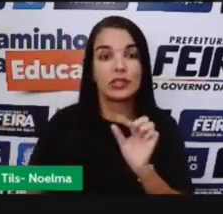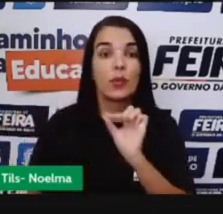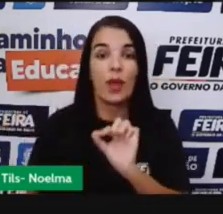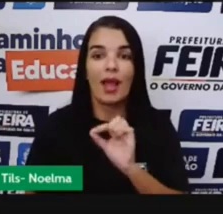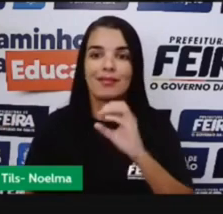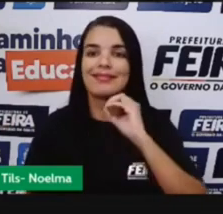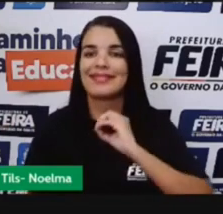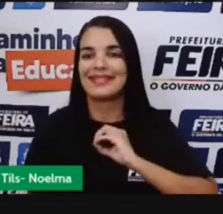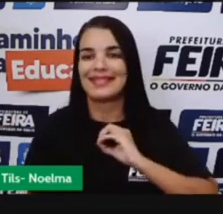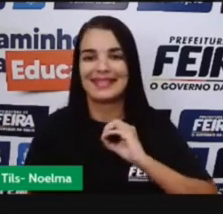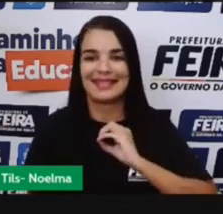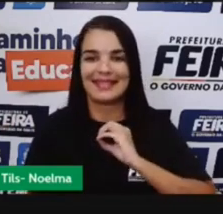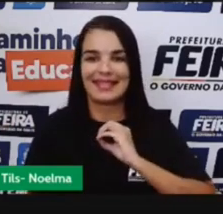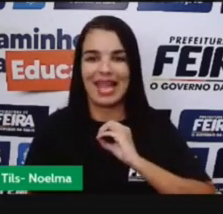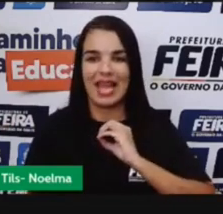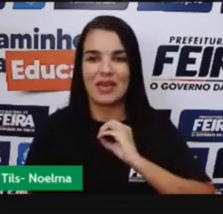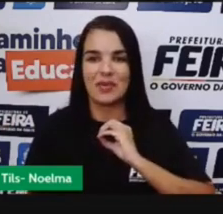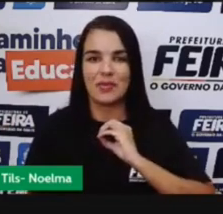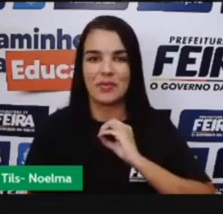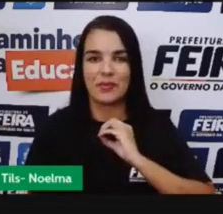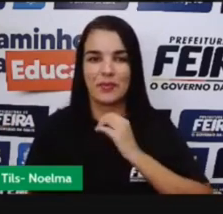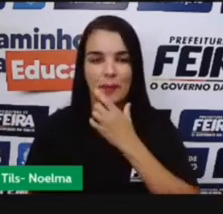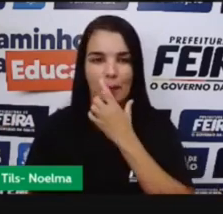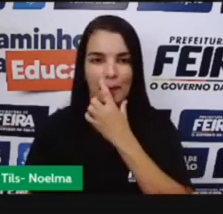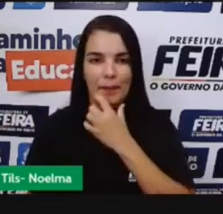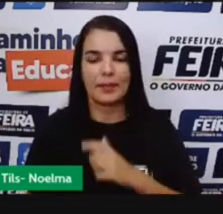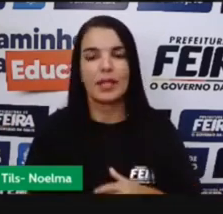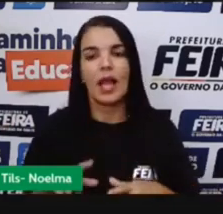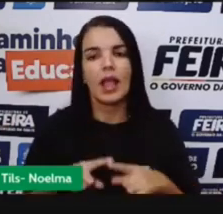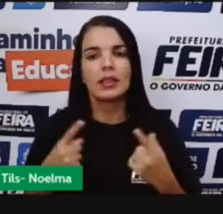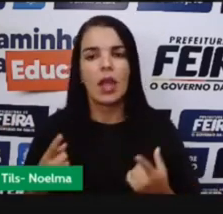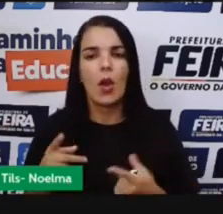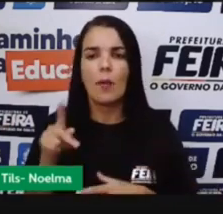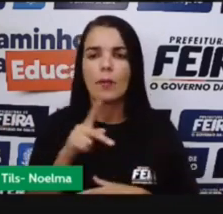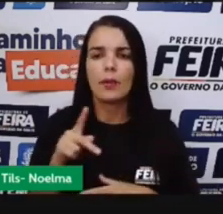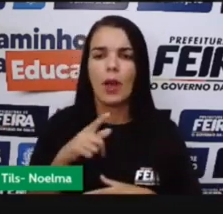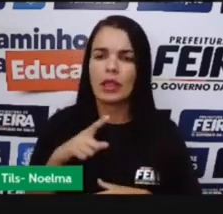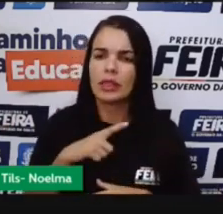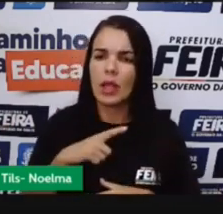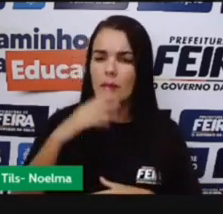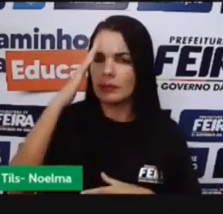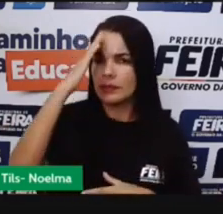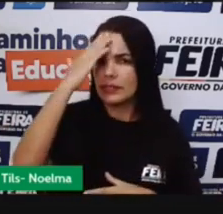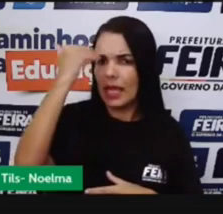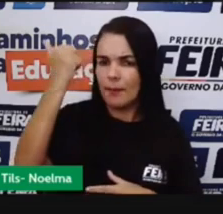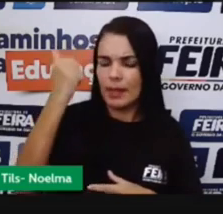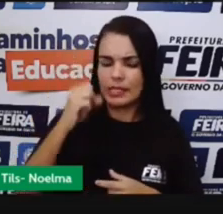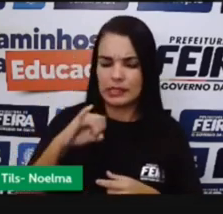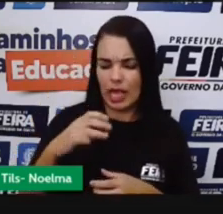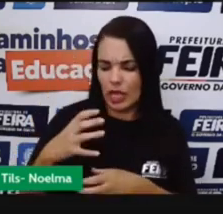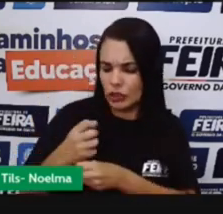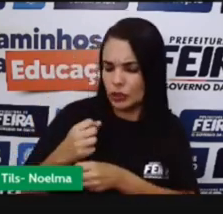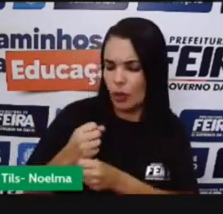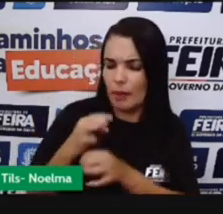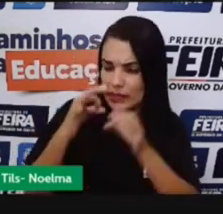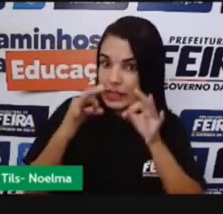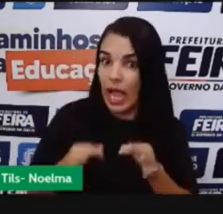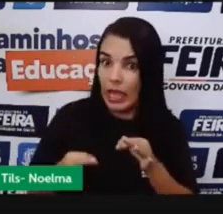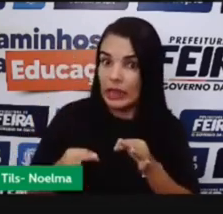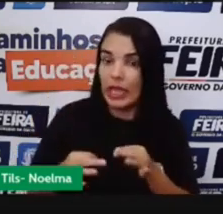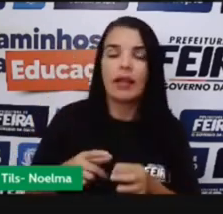aqui o numeral 0. Pronto, tem como eu saber se essa conta está certa ou não? Tem